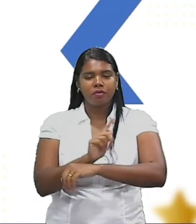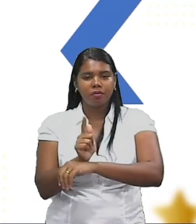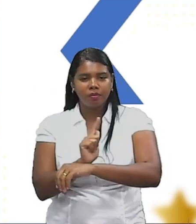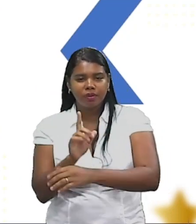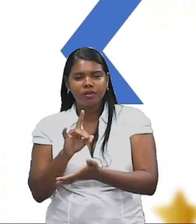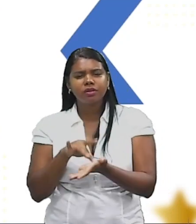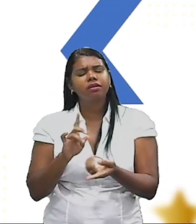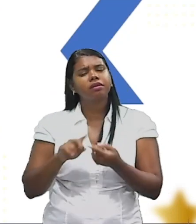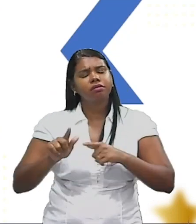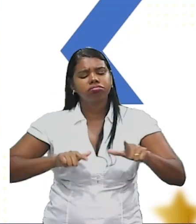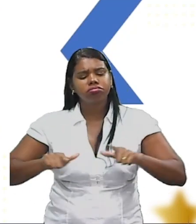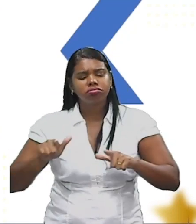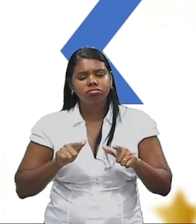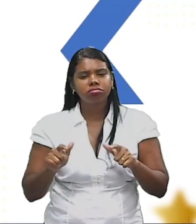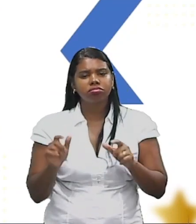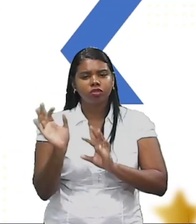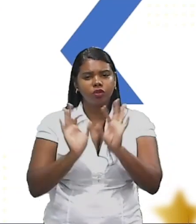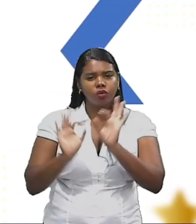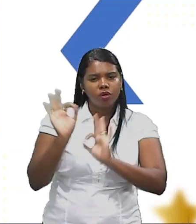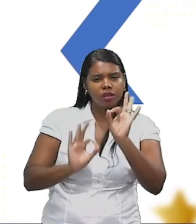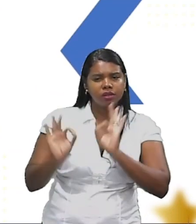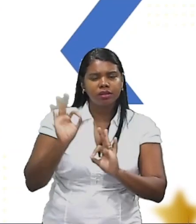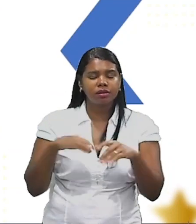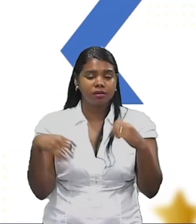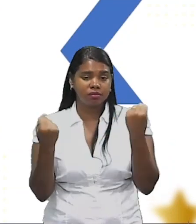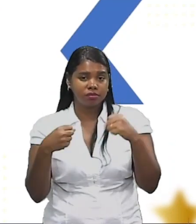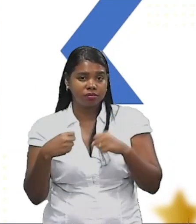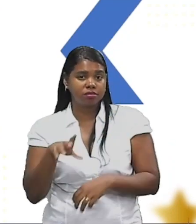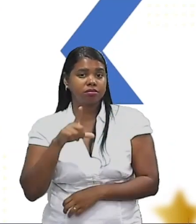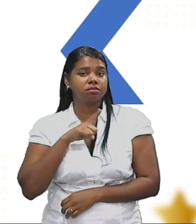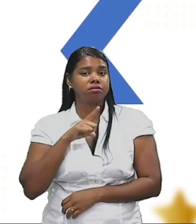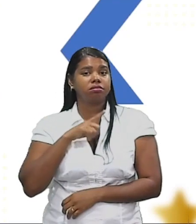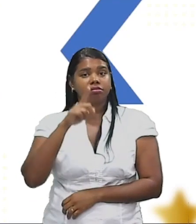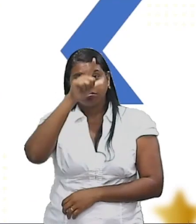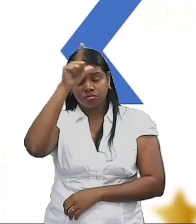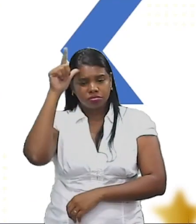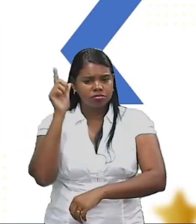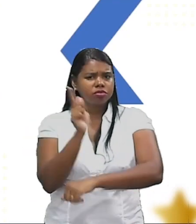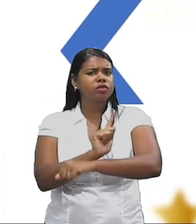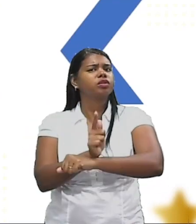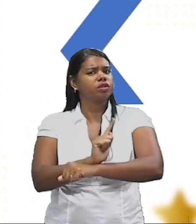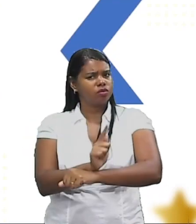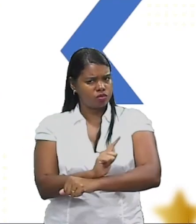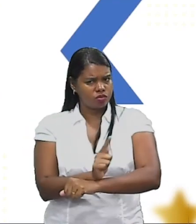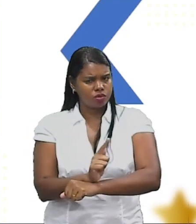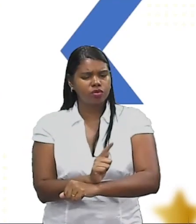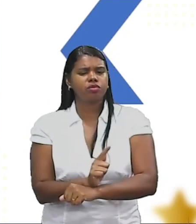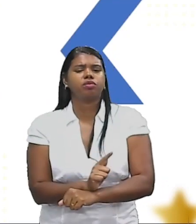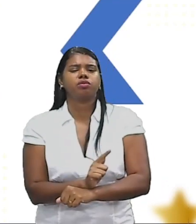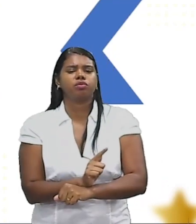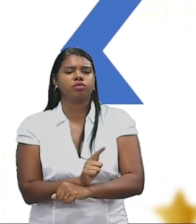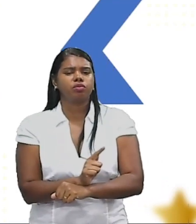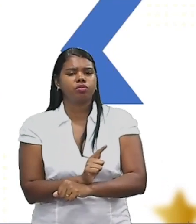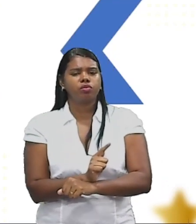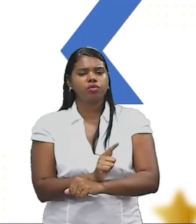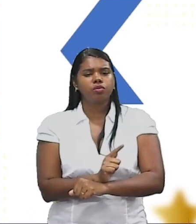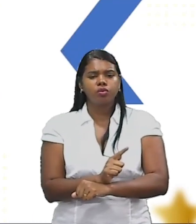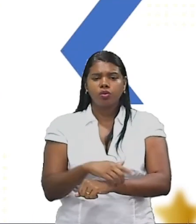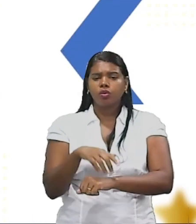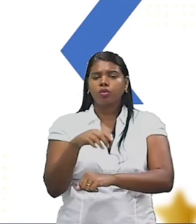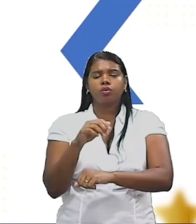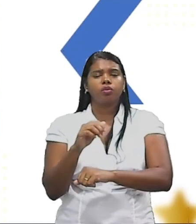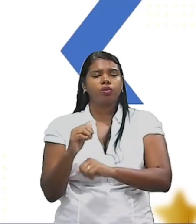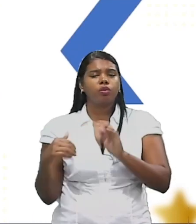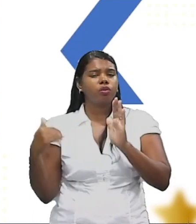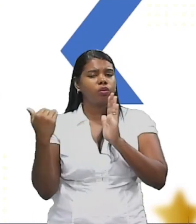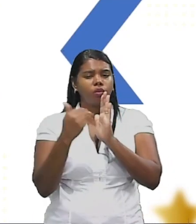Para se trabalhar com qualidade em uma organização, tem que ter o quê? Tem que ter uma liderança, seja um gestor da qualidade, seja um supervisor, seja a